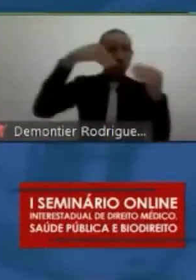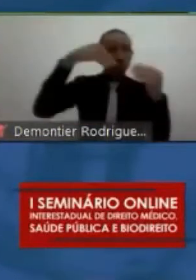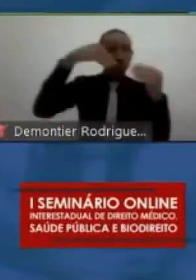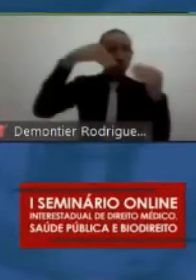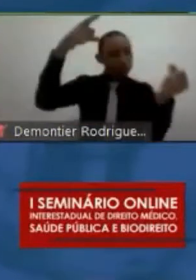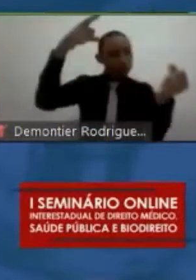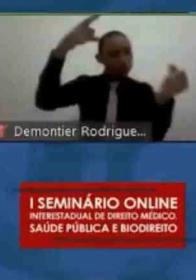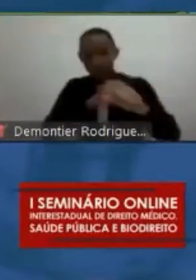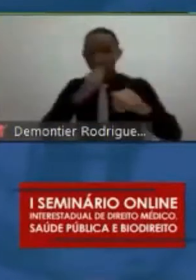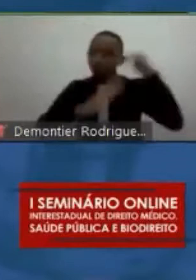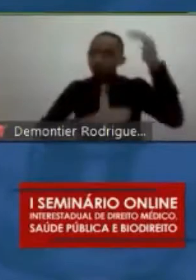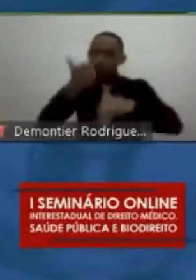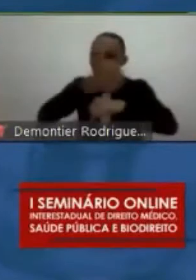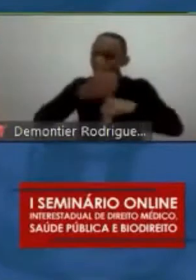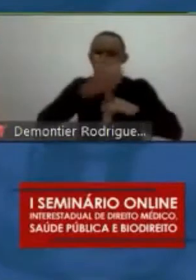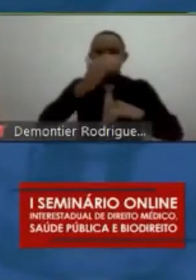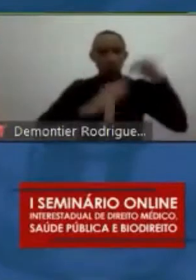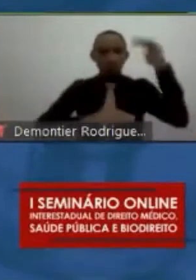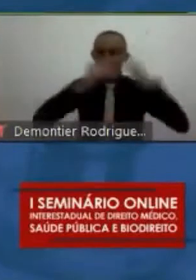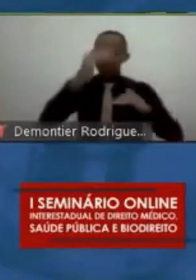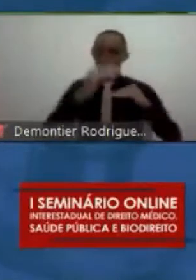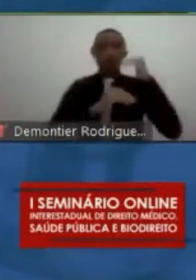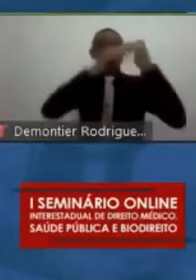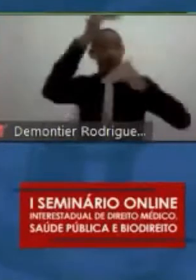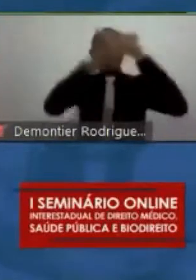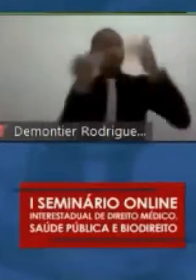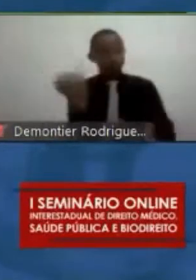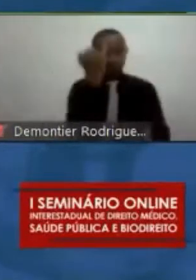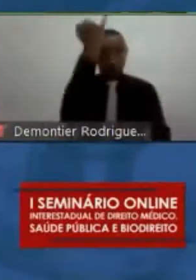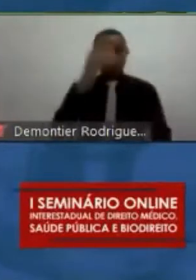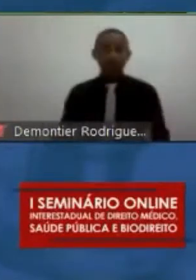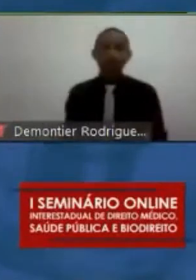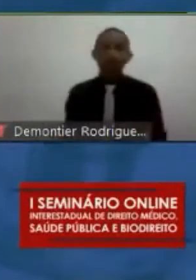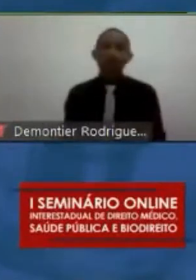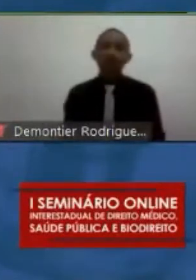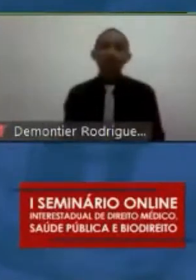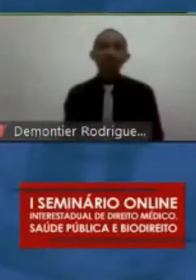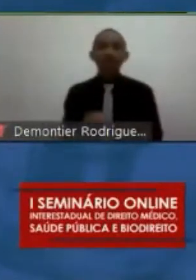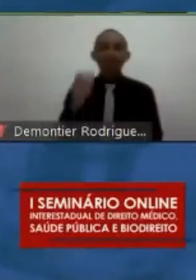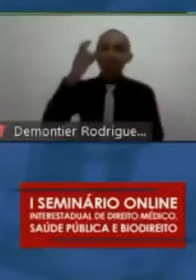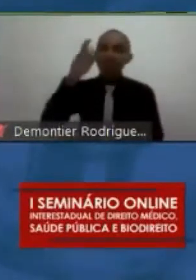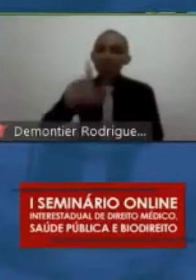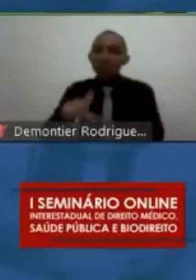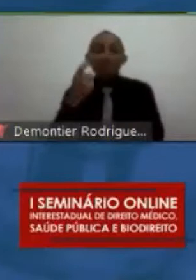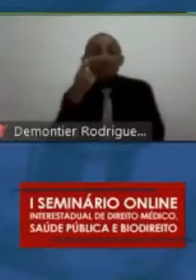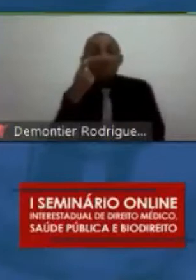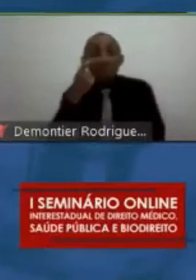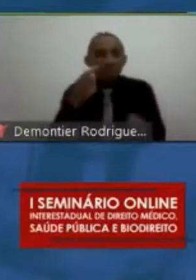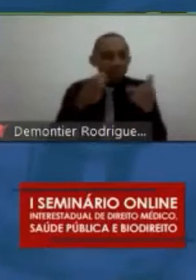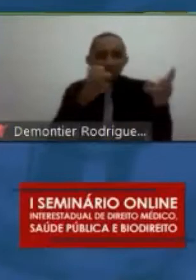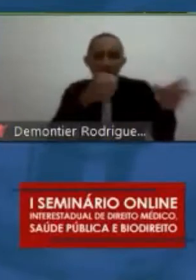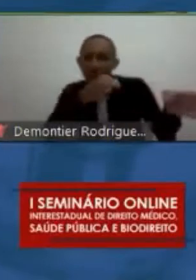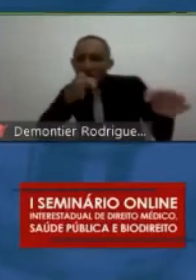classe médica a mudar o ponto de vista, o paradigma. Além disso, quais são as evidências relacionadas